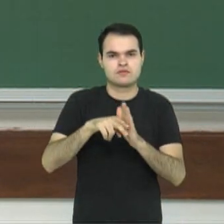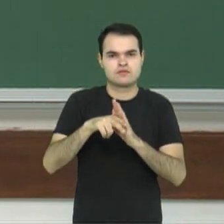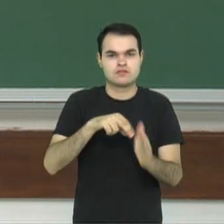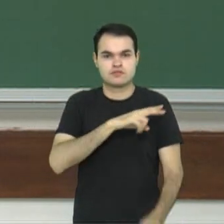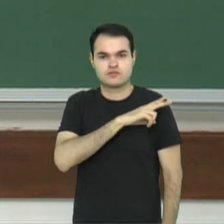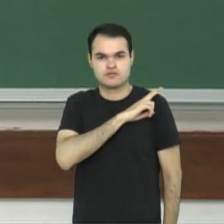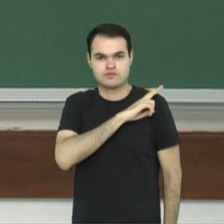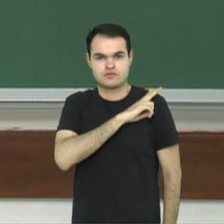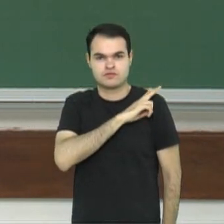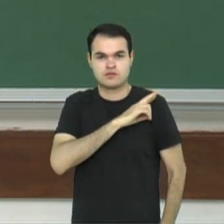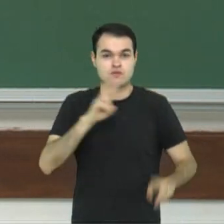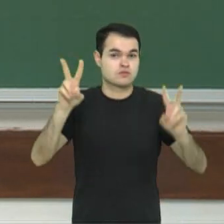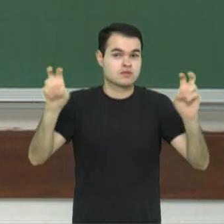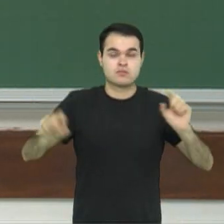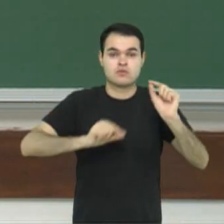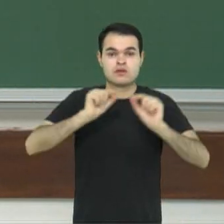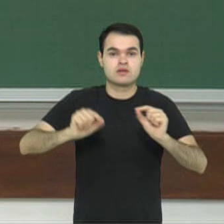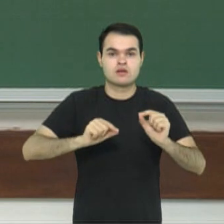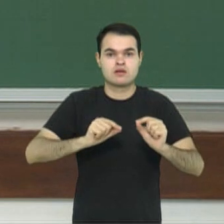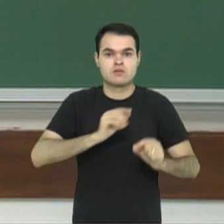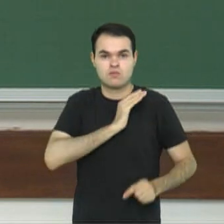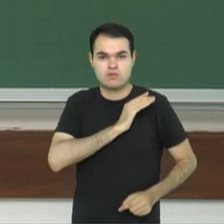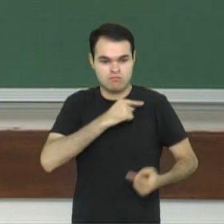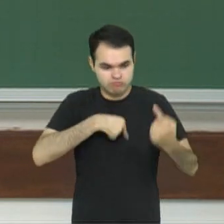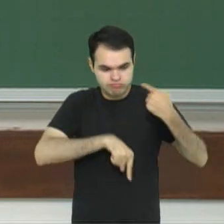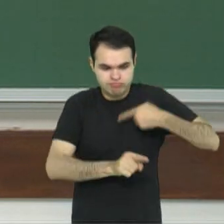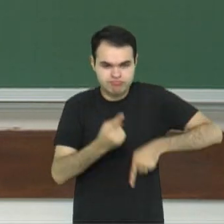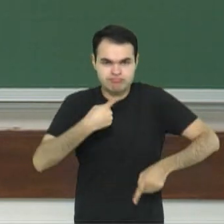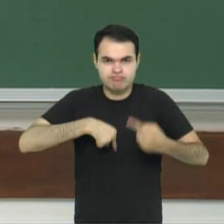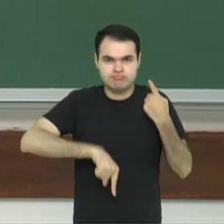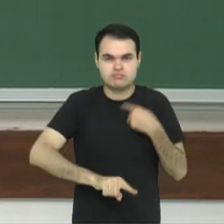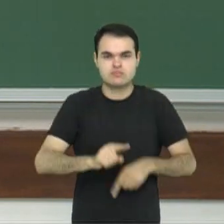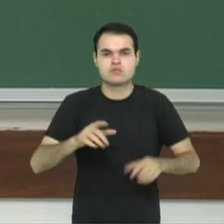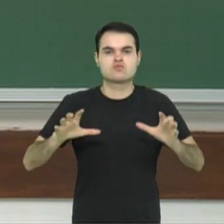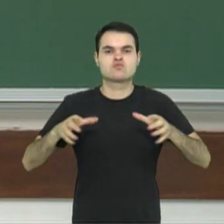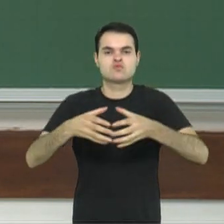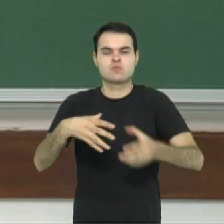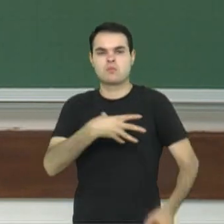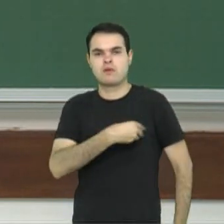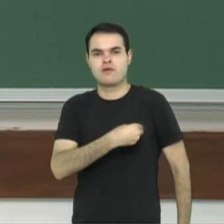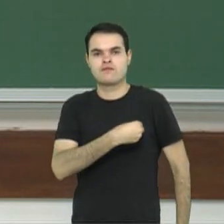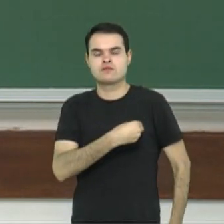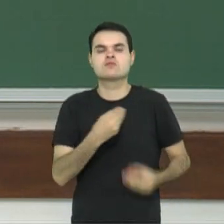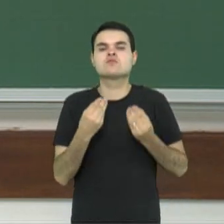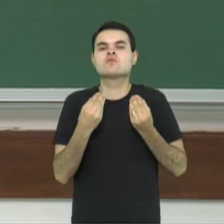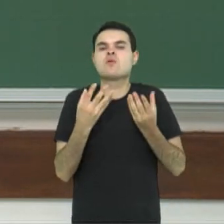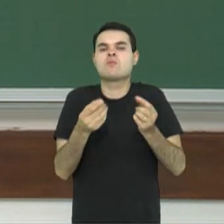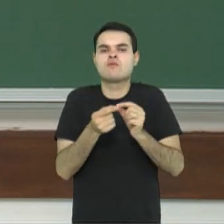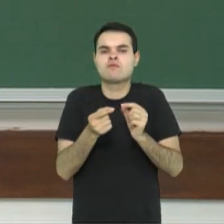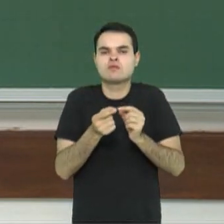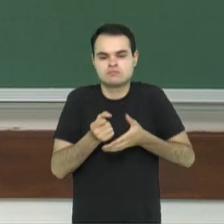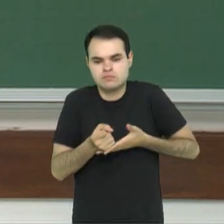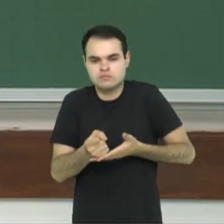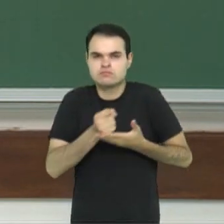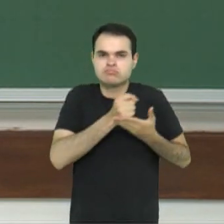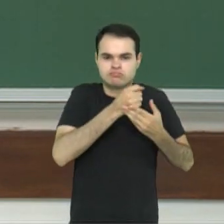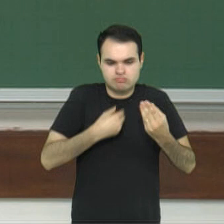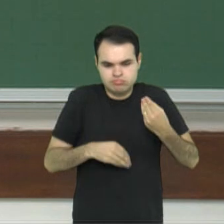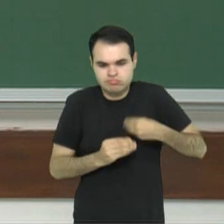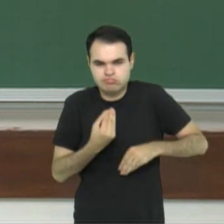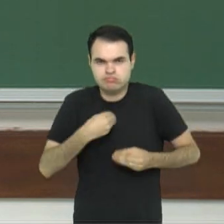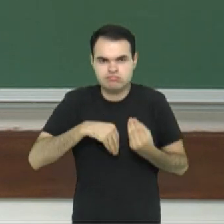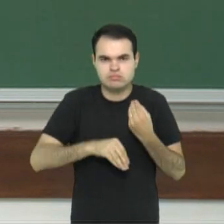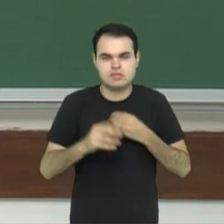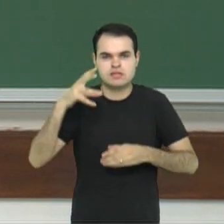hoje é circulação de mamíferos. E o que que nós vamos trabalhar hoje, pessoal? Toda a questão de como que acontece esse transporte dentro dos mamíferos. Mas antes